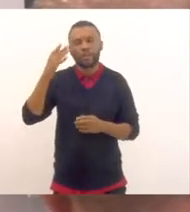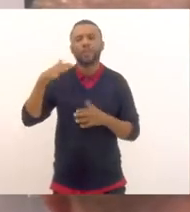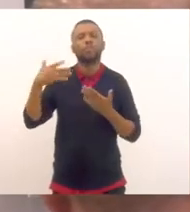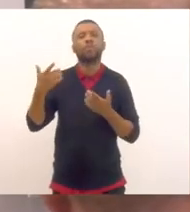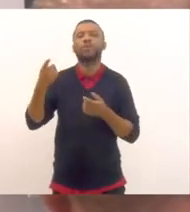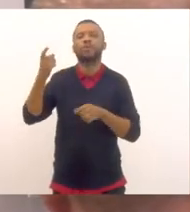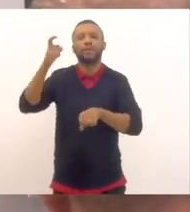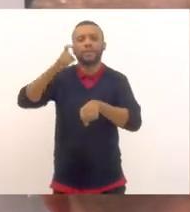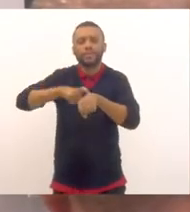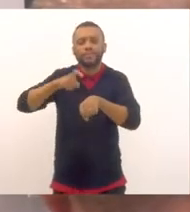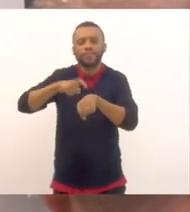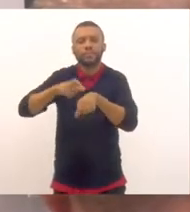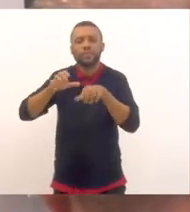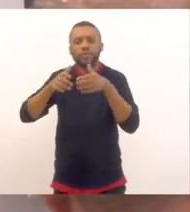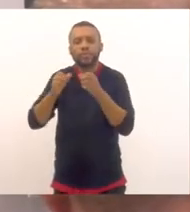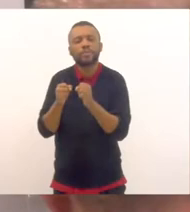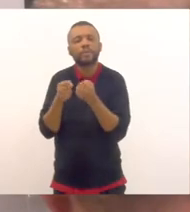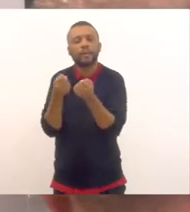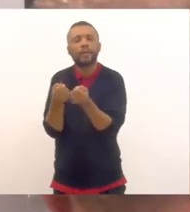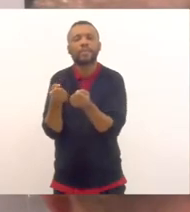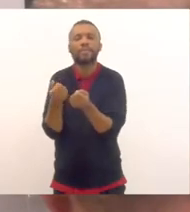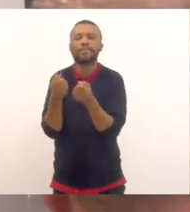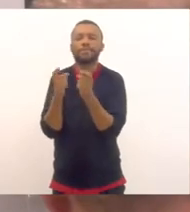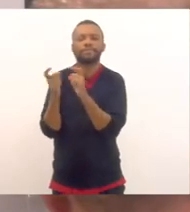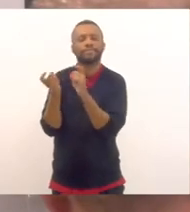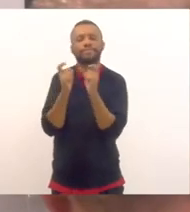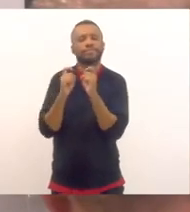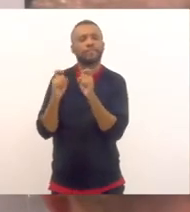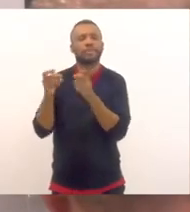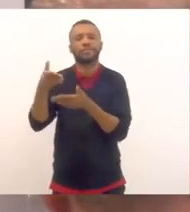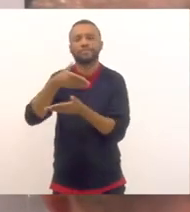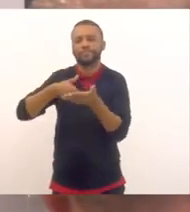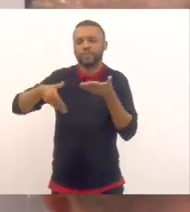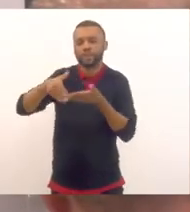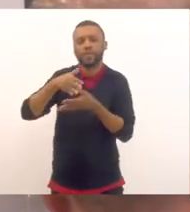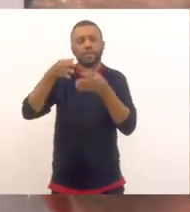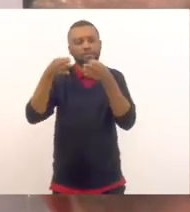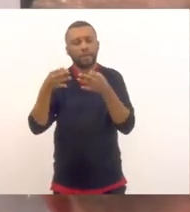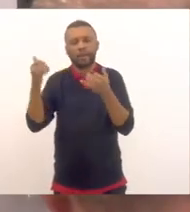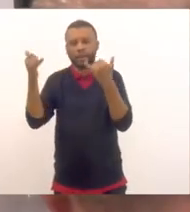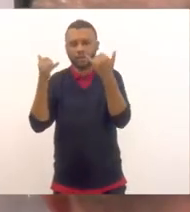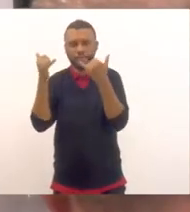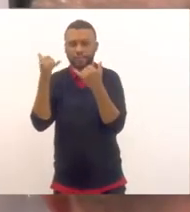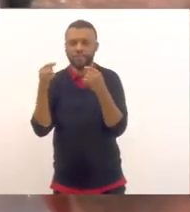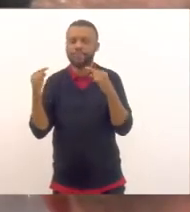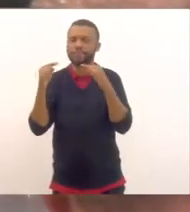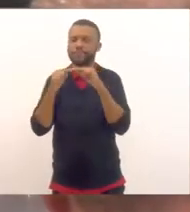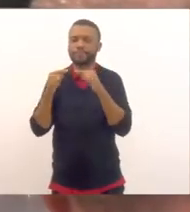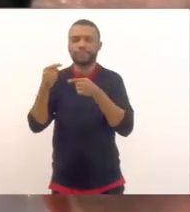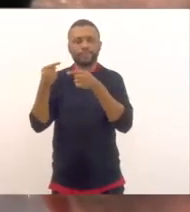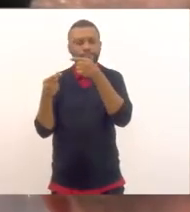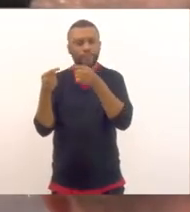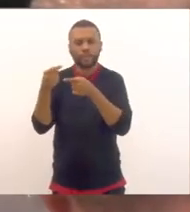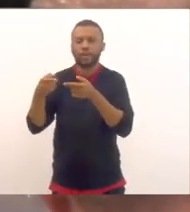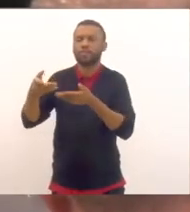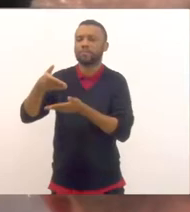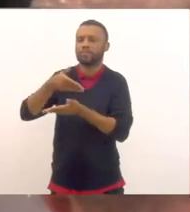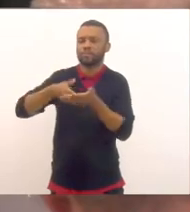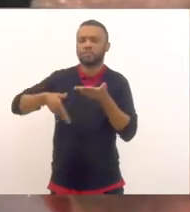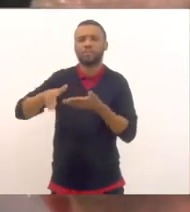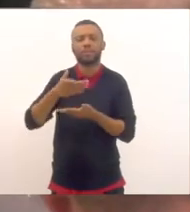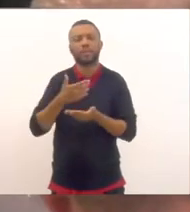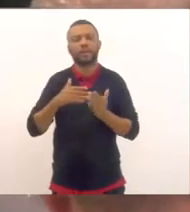Tarefa vai se reunir este componente da força-tarefa para trocar efetivamente as informações já que a própria casa civil